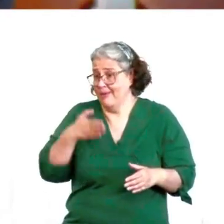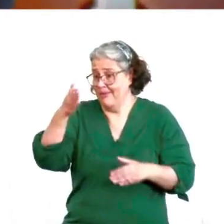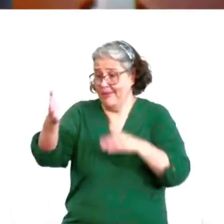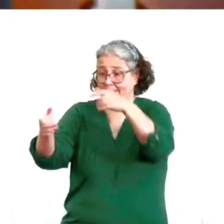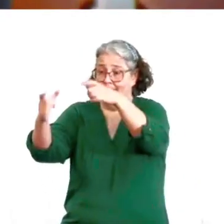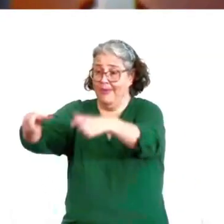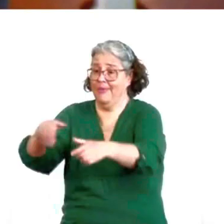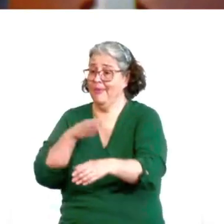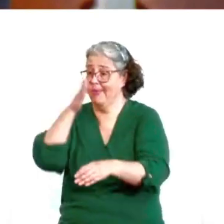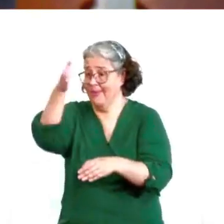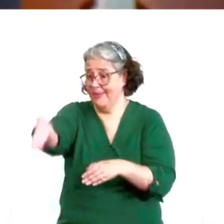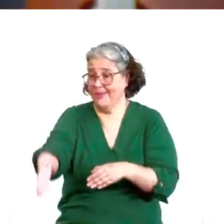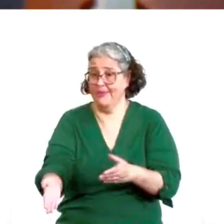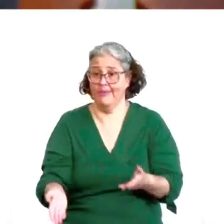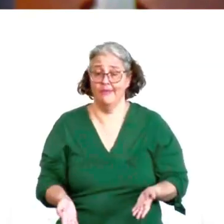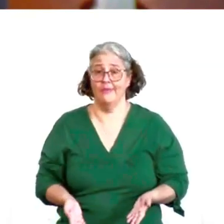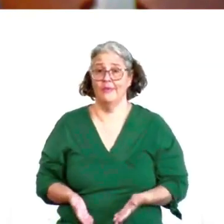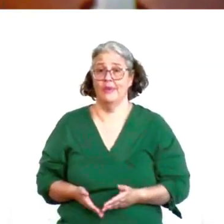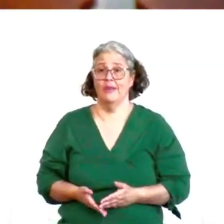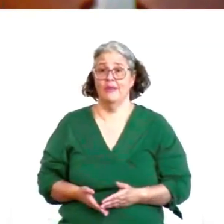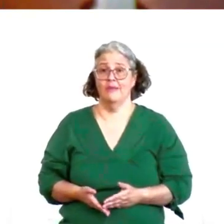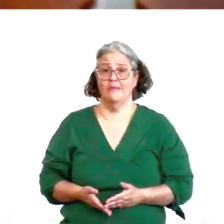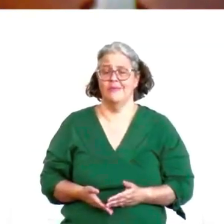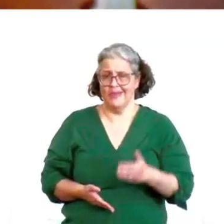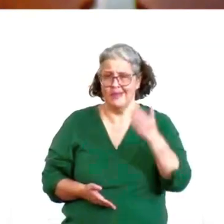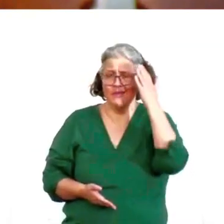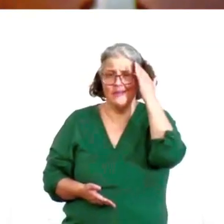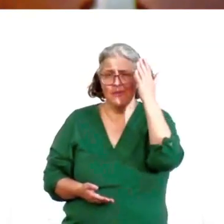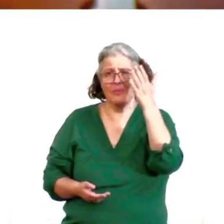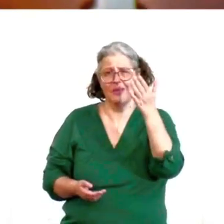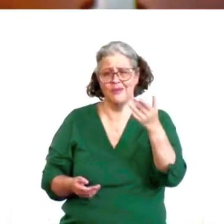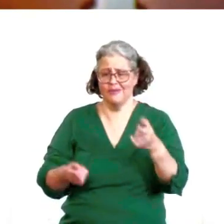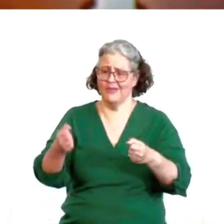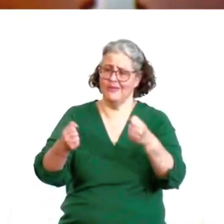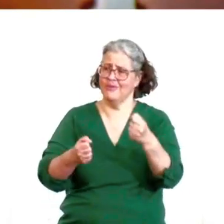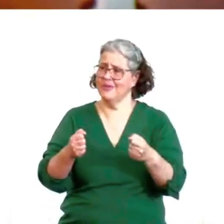Você já pegou o seu carro e partiu sem rumo, sem direção?